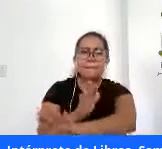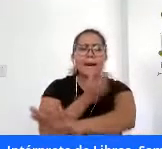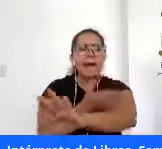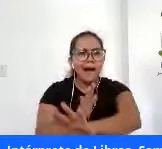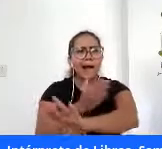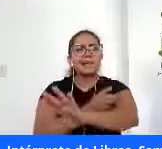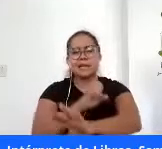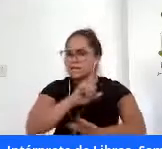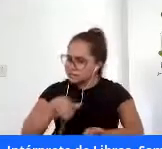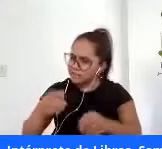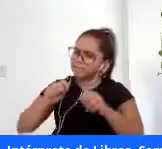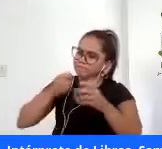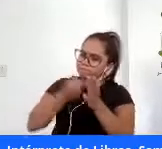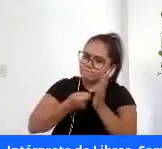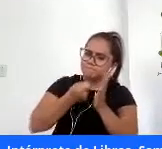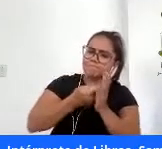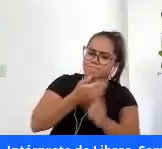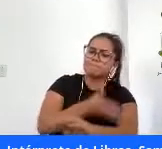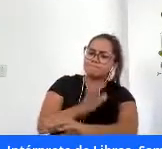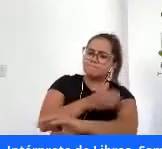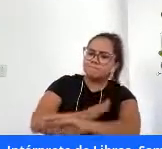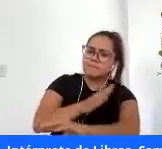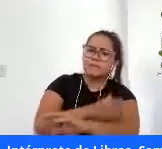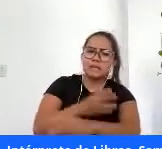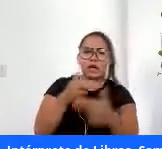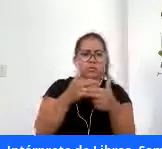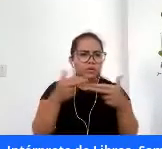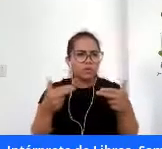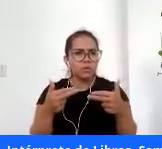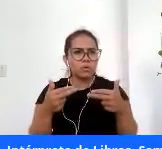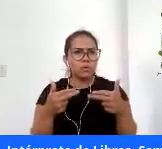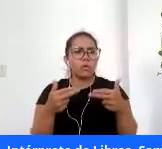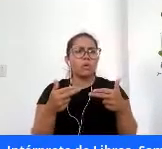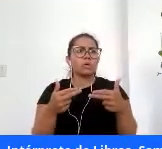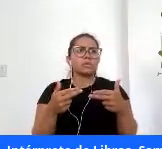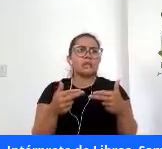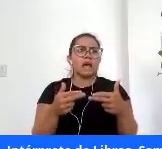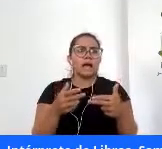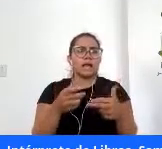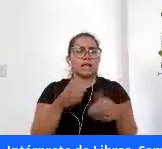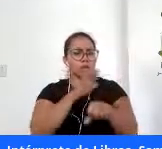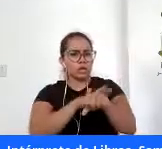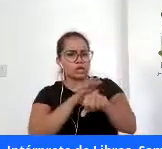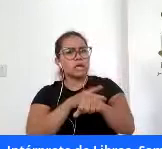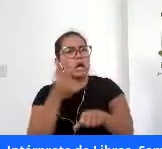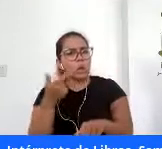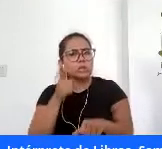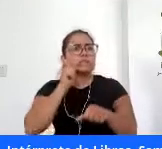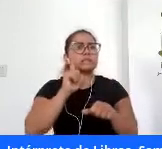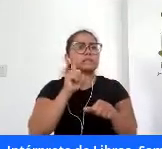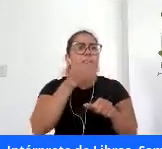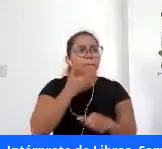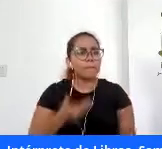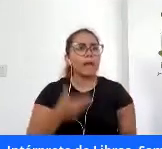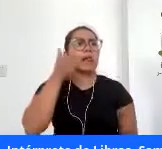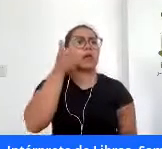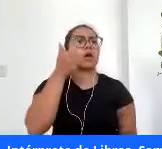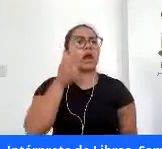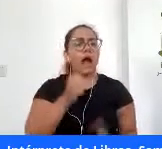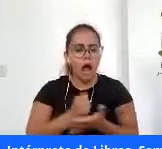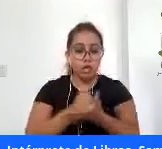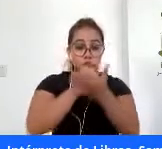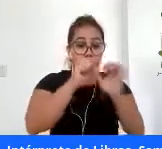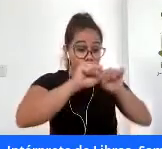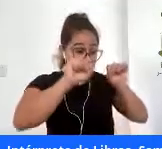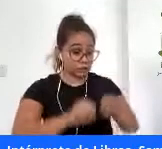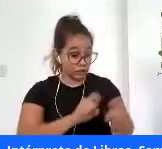né, a persistência, né, você se recuperando no processo de lesão, você pode estar ajudando o seu sistema